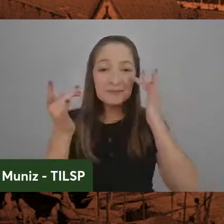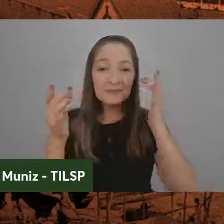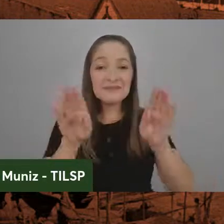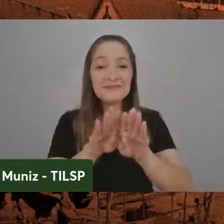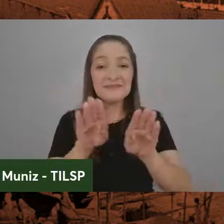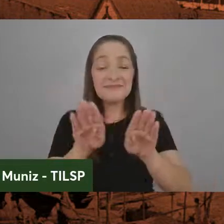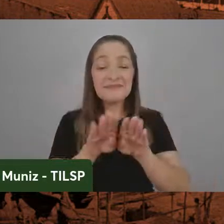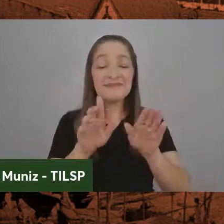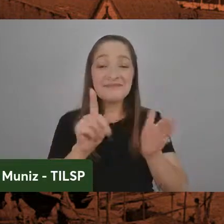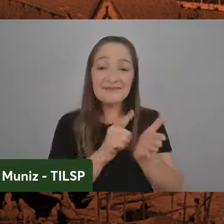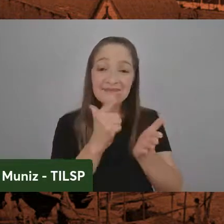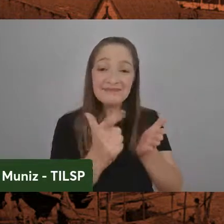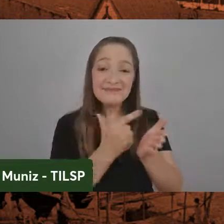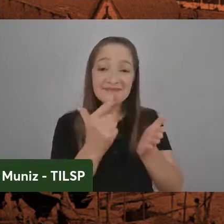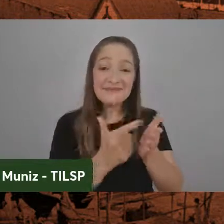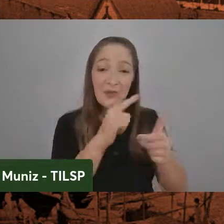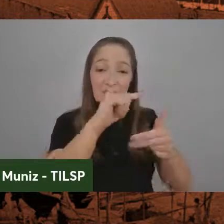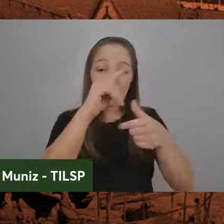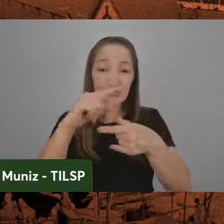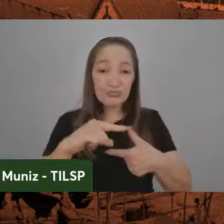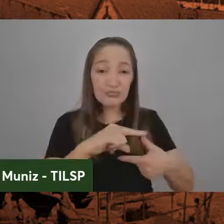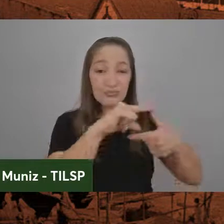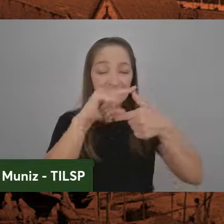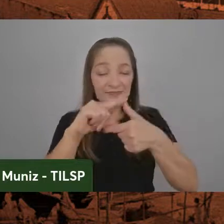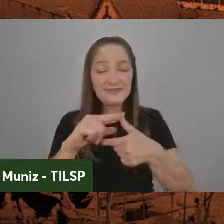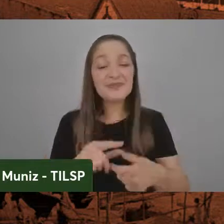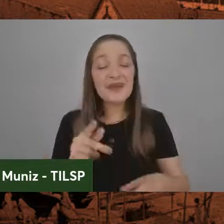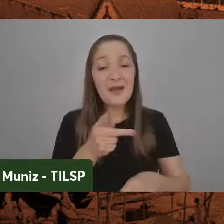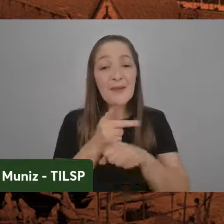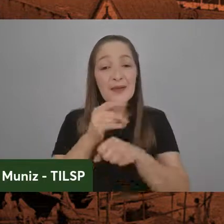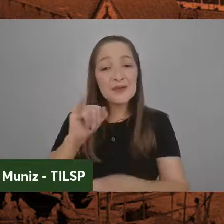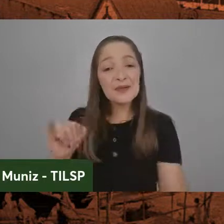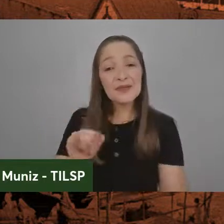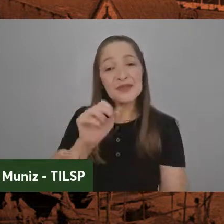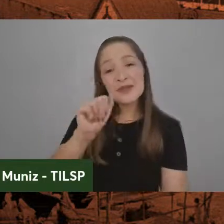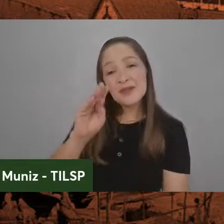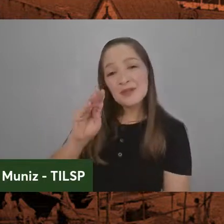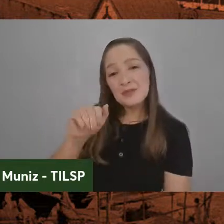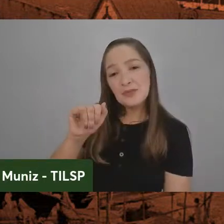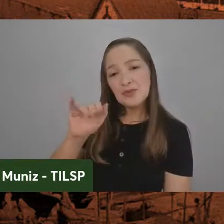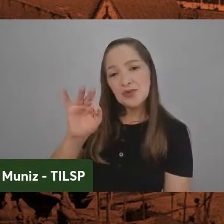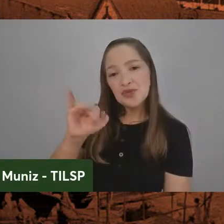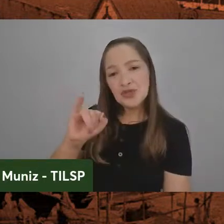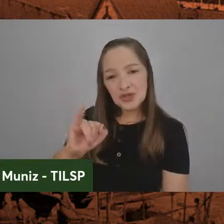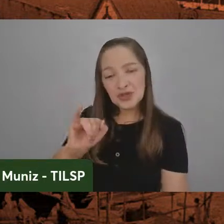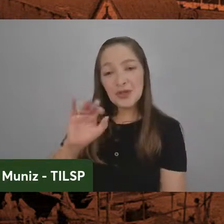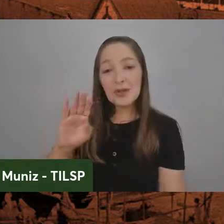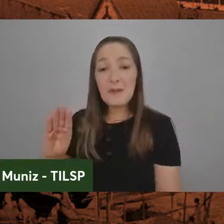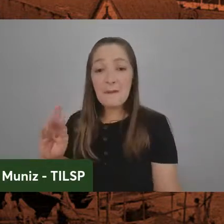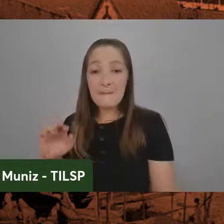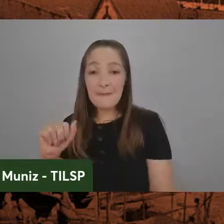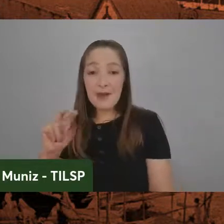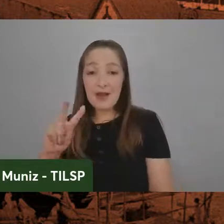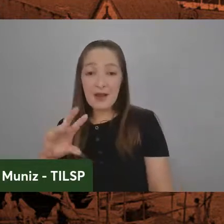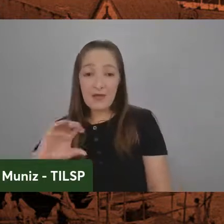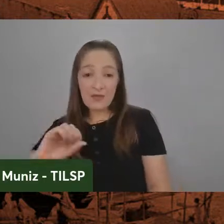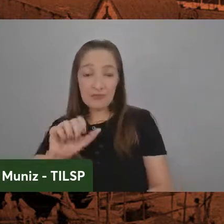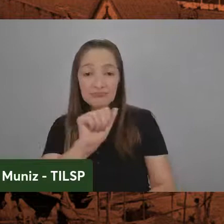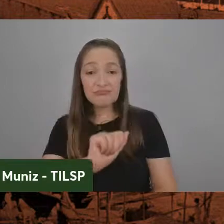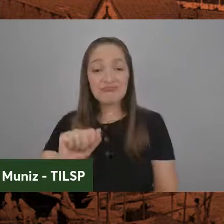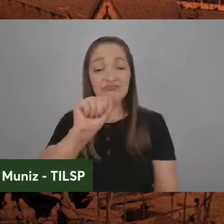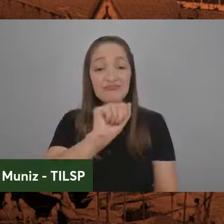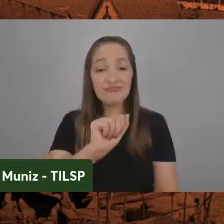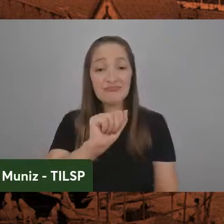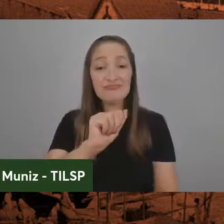2005, Ratum ganhou os prêmios Jabuti, Bravo, a Associação Paulista dos Críticos de Arte, APCA, e